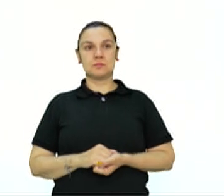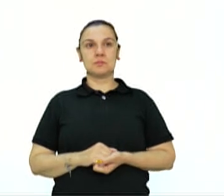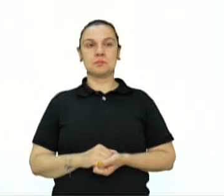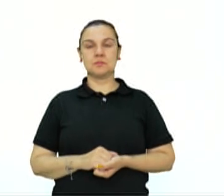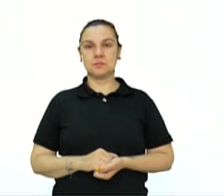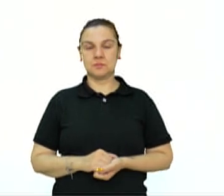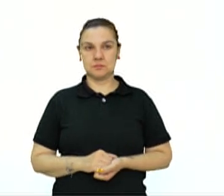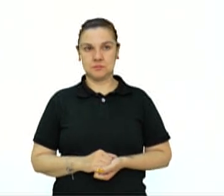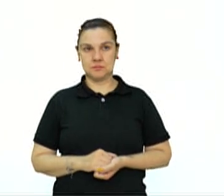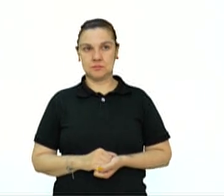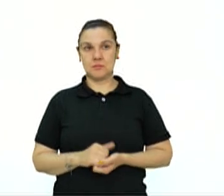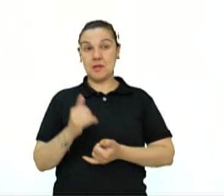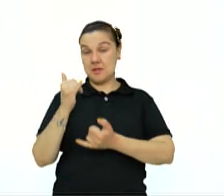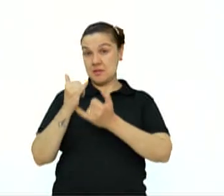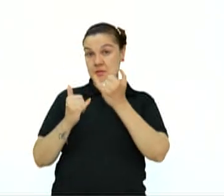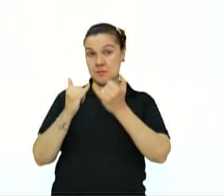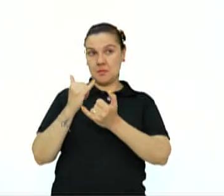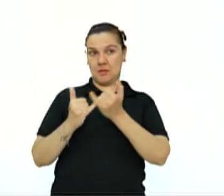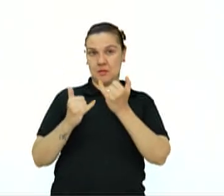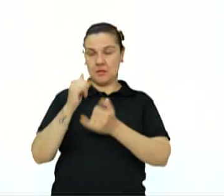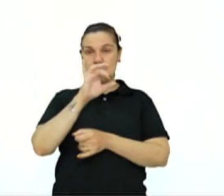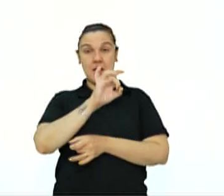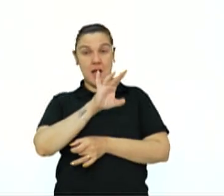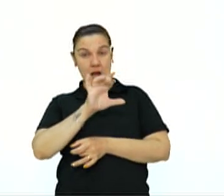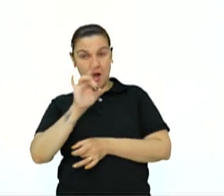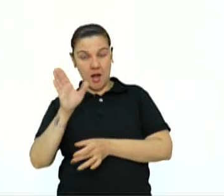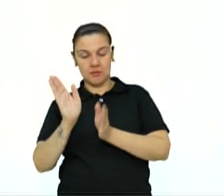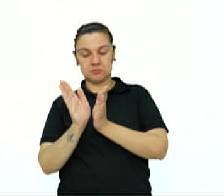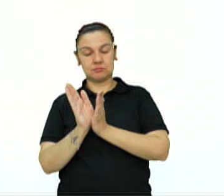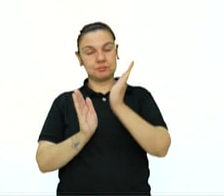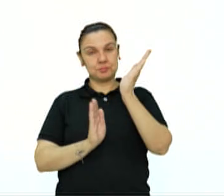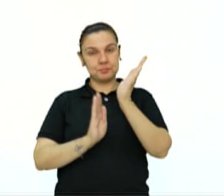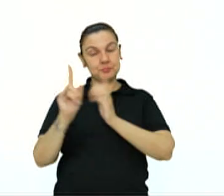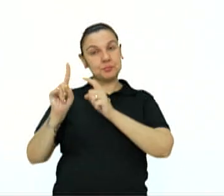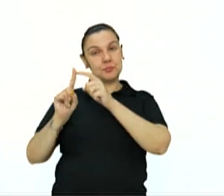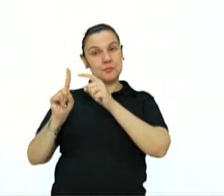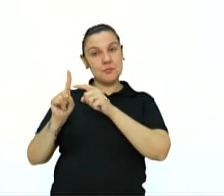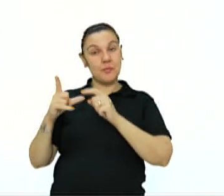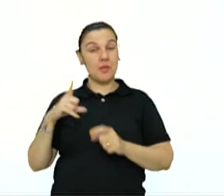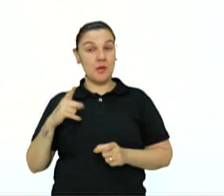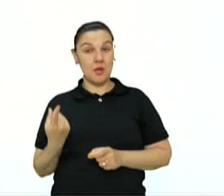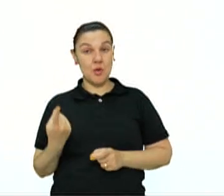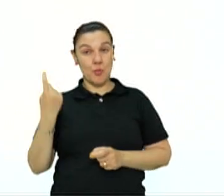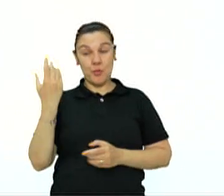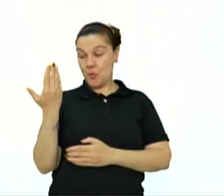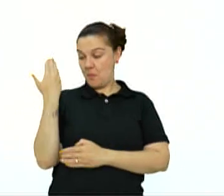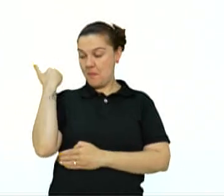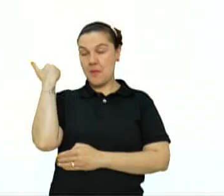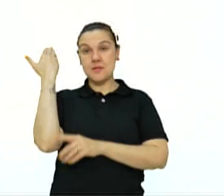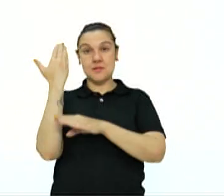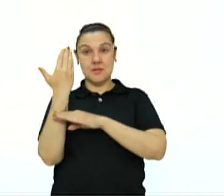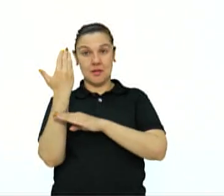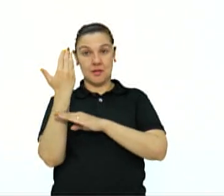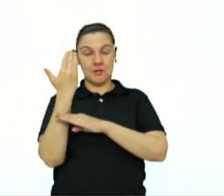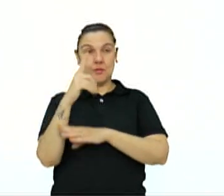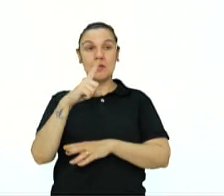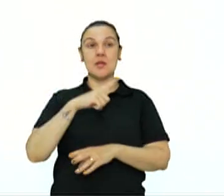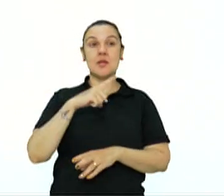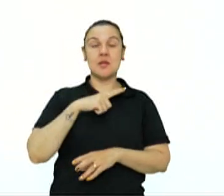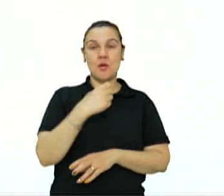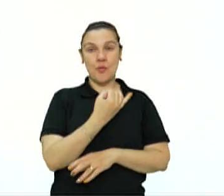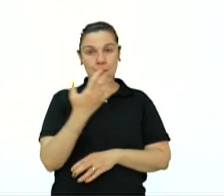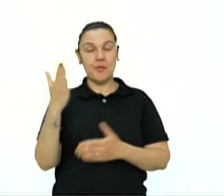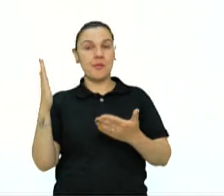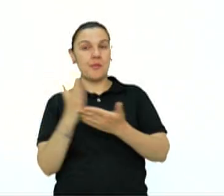4. Similarmente, cada linhagem tem ancestrais que são únicos para aquela linhagem e ancestrais que